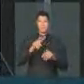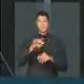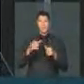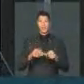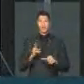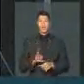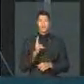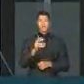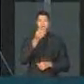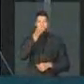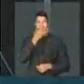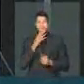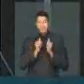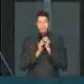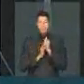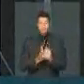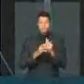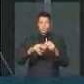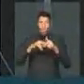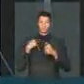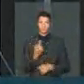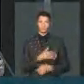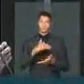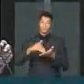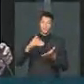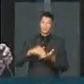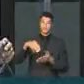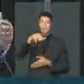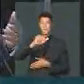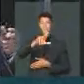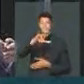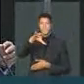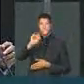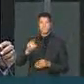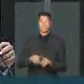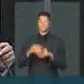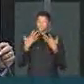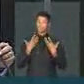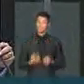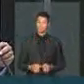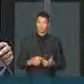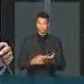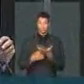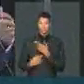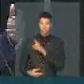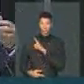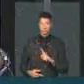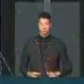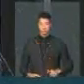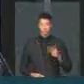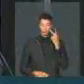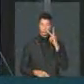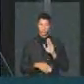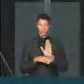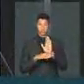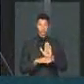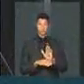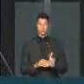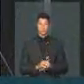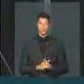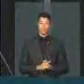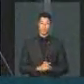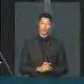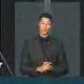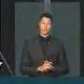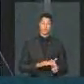ela vai estar sempre muito bem conduzida pelo nosso secretário Márcio Neyser, que aceitou o convite do governador para contribuir nessa área.